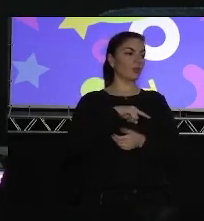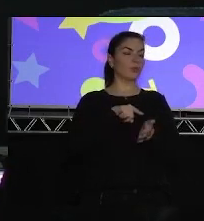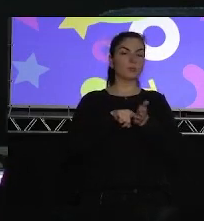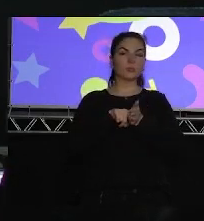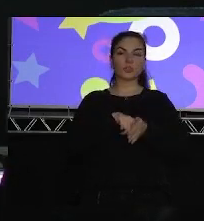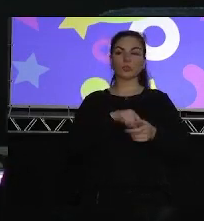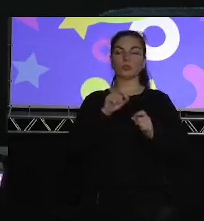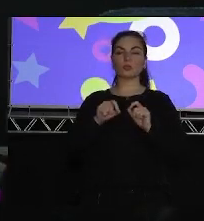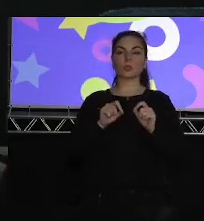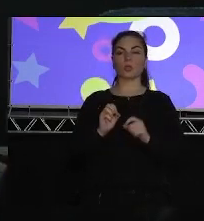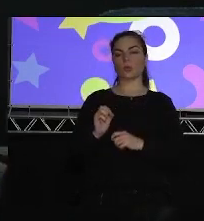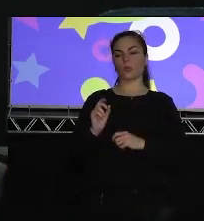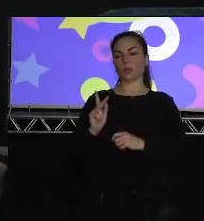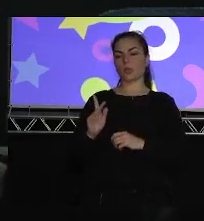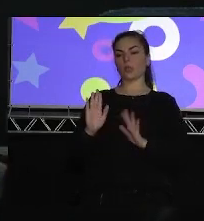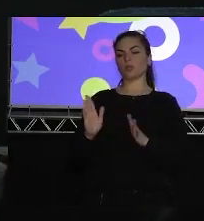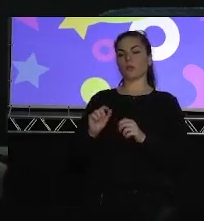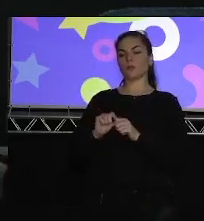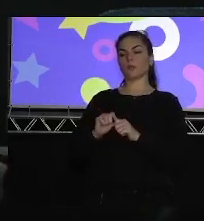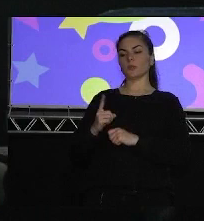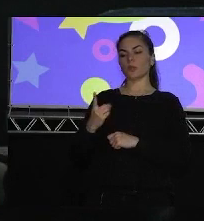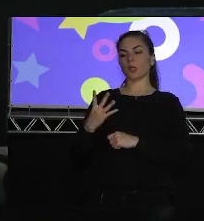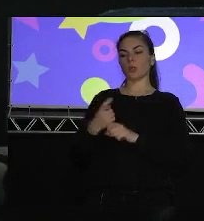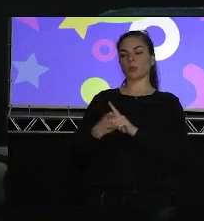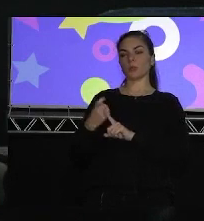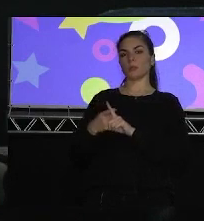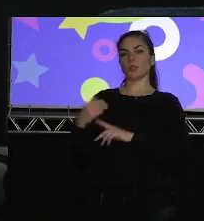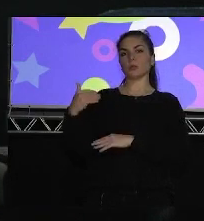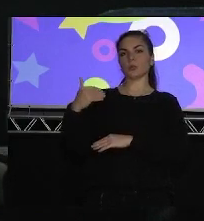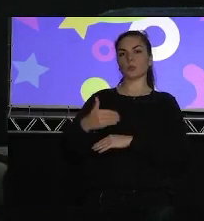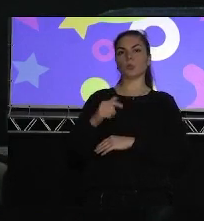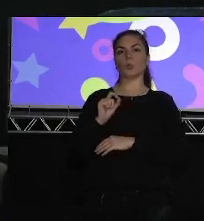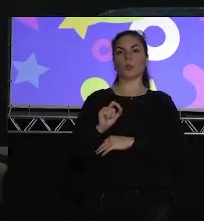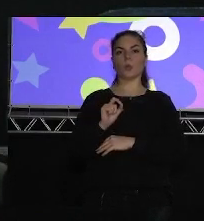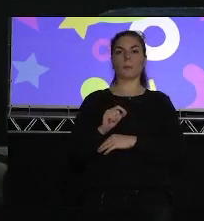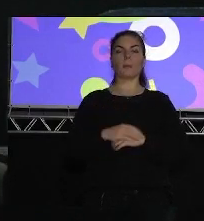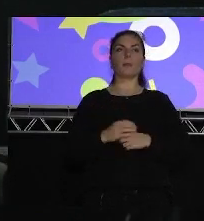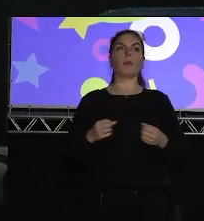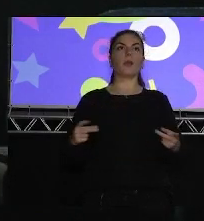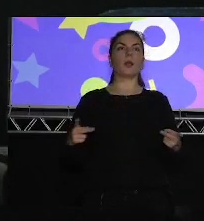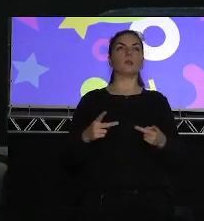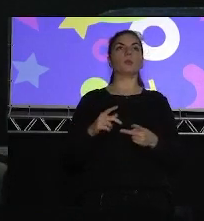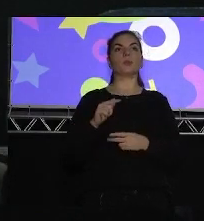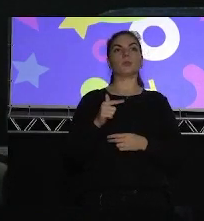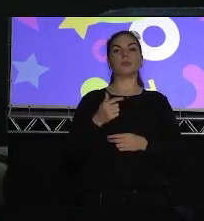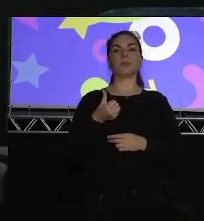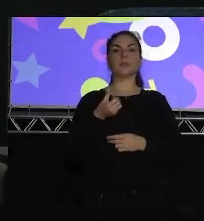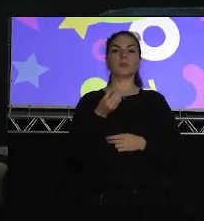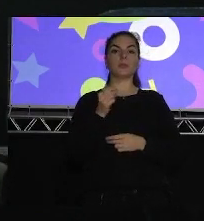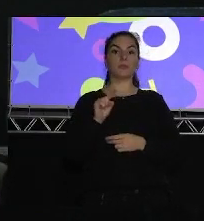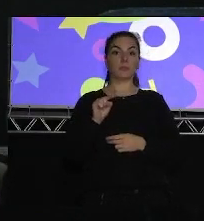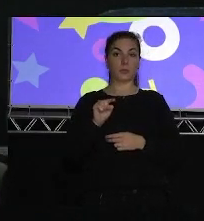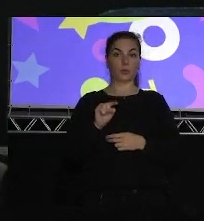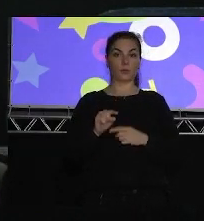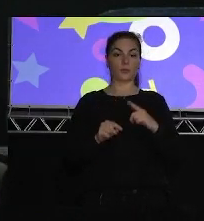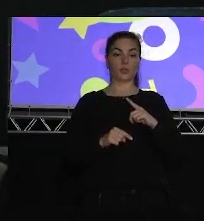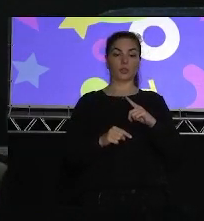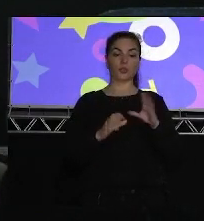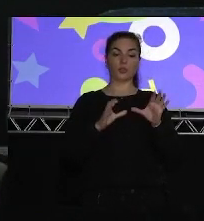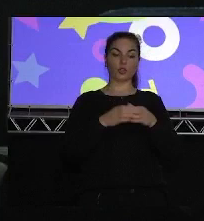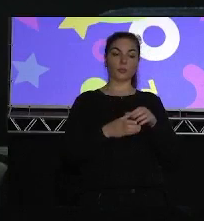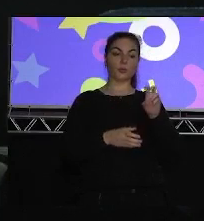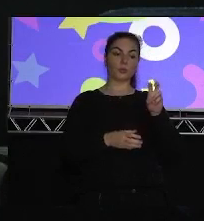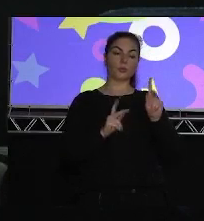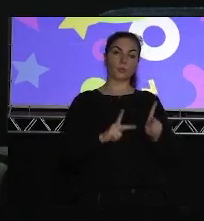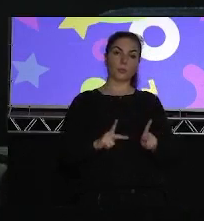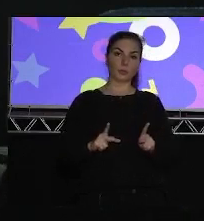vocês fizeram aí nos últimos 14 meses? A gente gastou 760 mil. A gente tinha um time com 5 pessoas, a